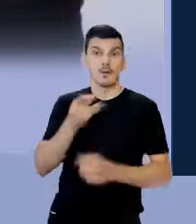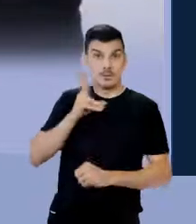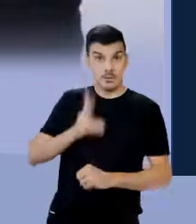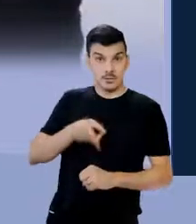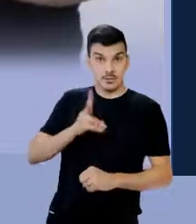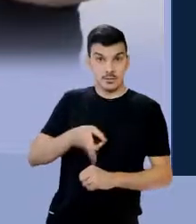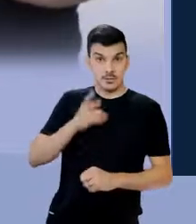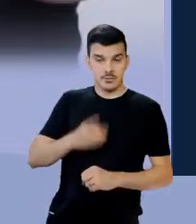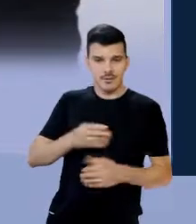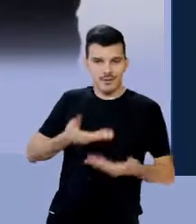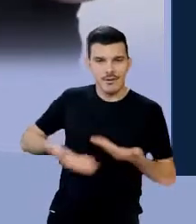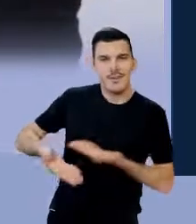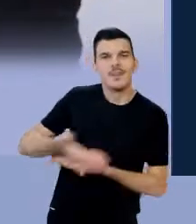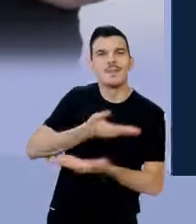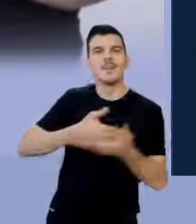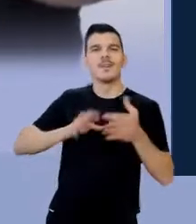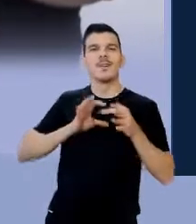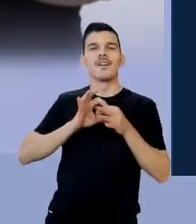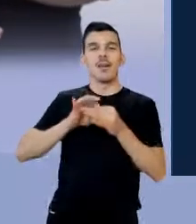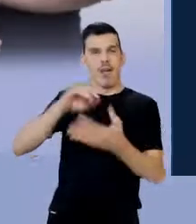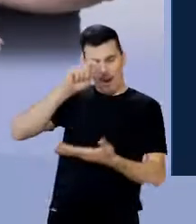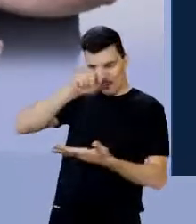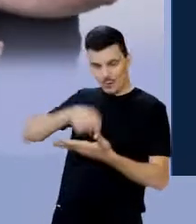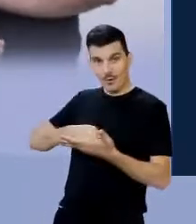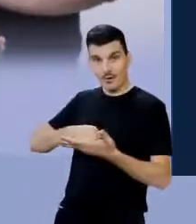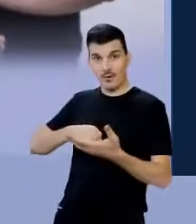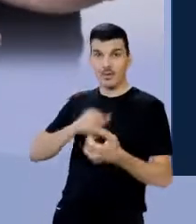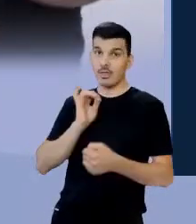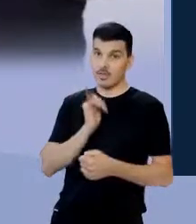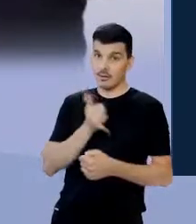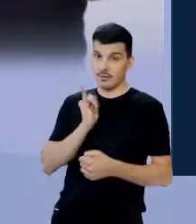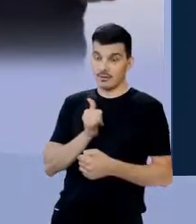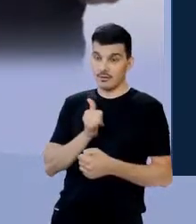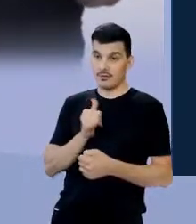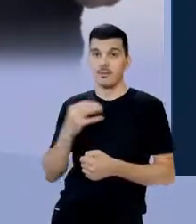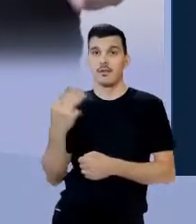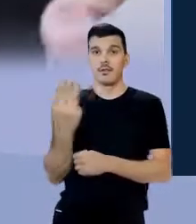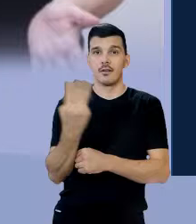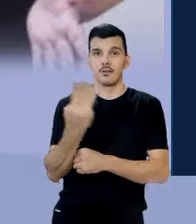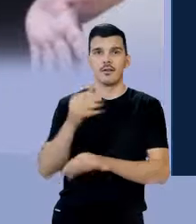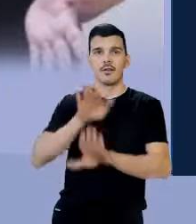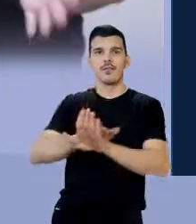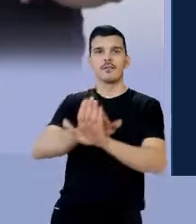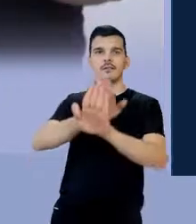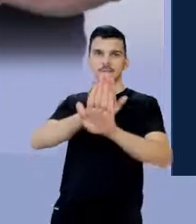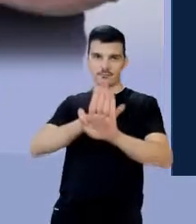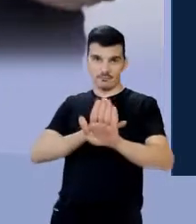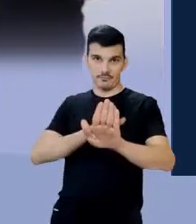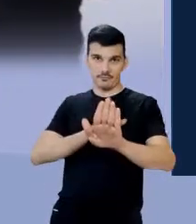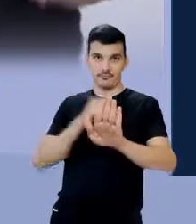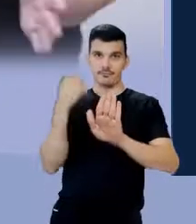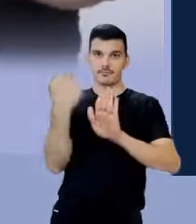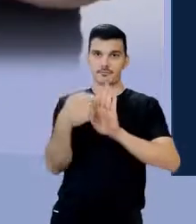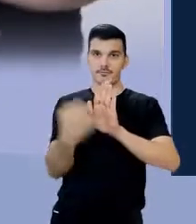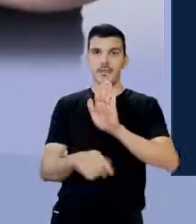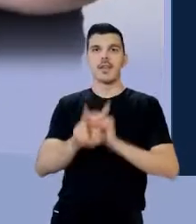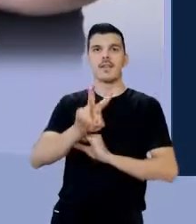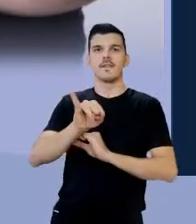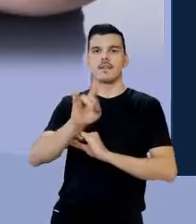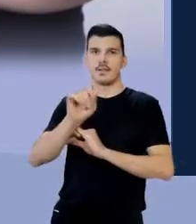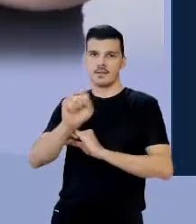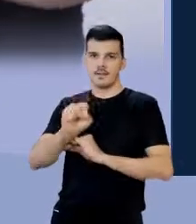ocorre sempre com o envolvimento do autor e a narrativa em terceira ocorrerá na obra